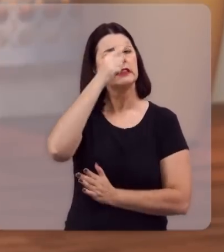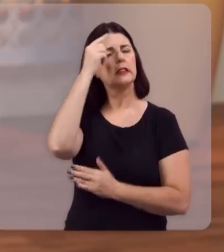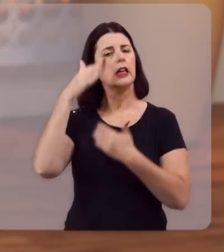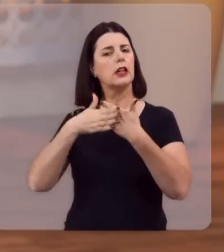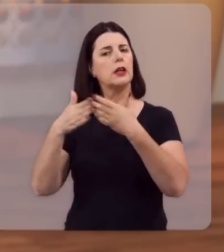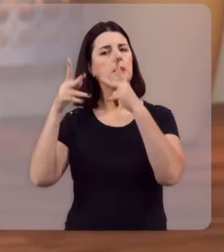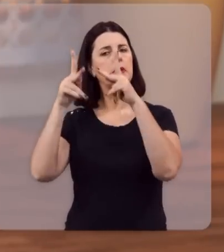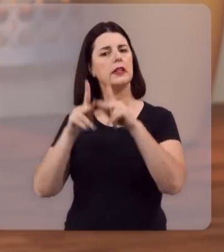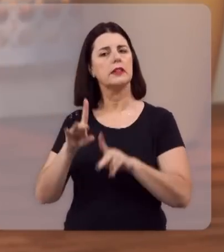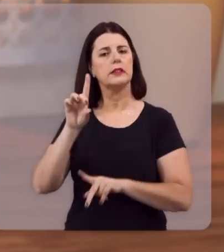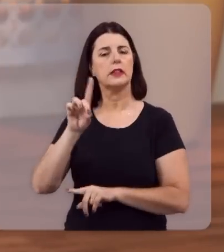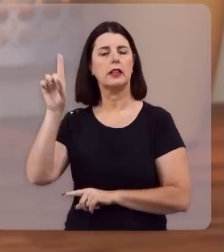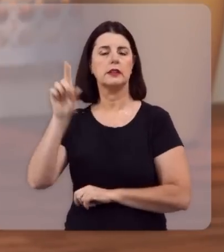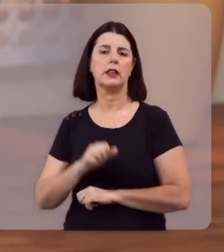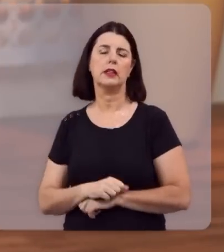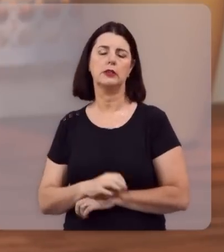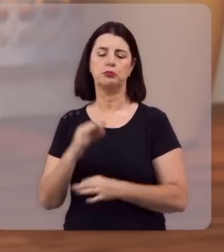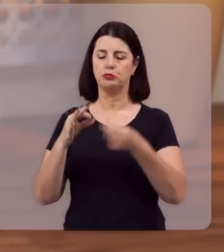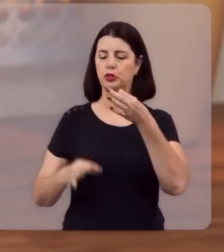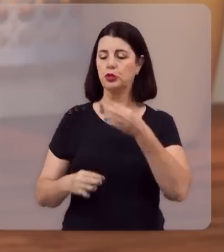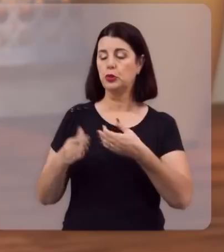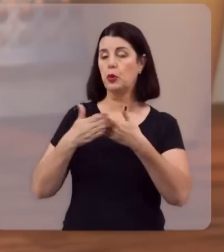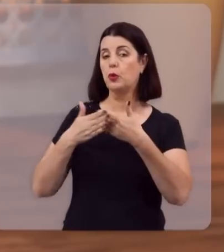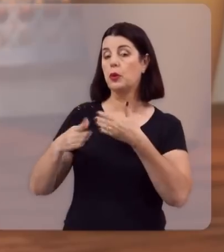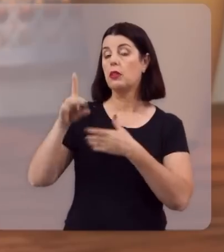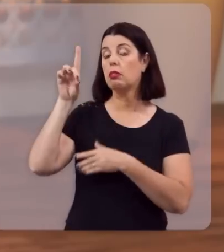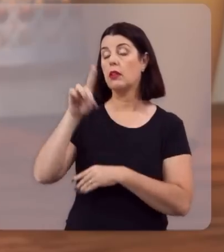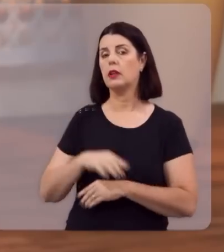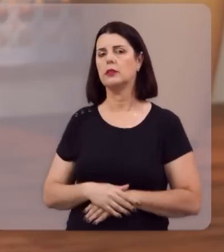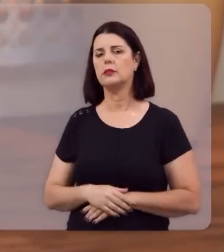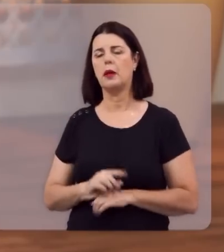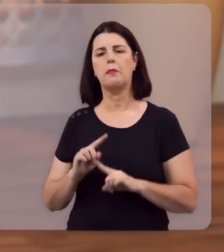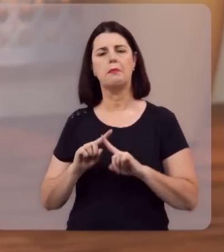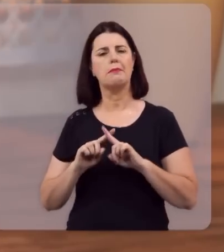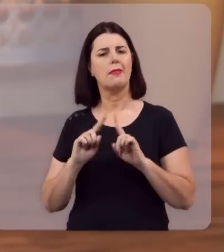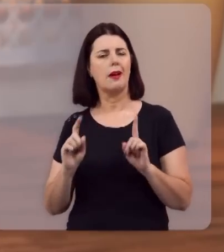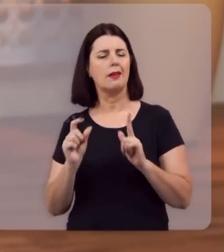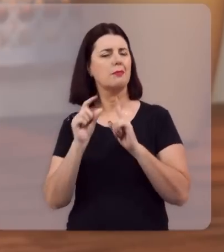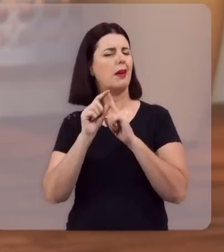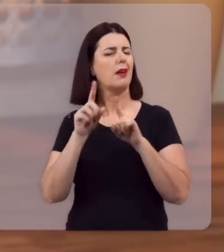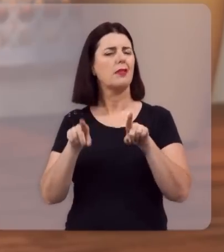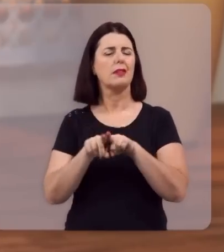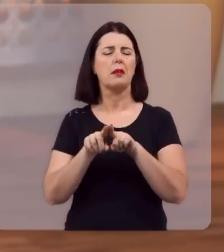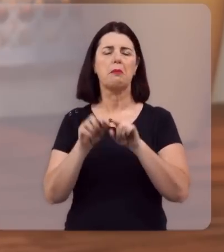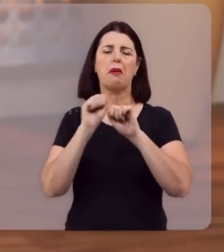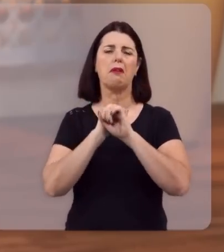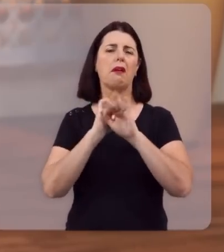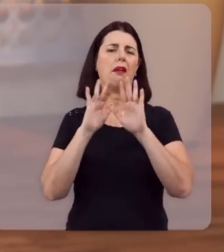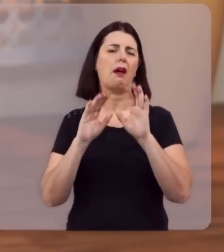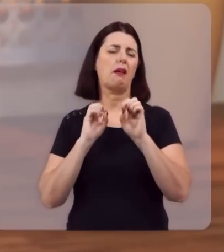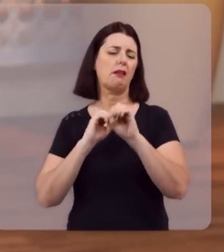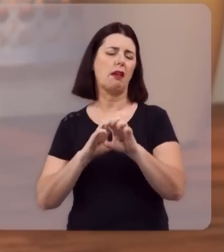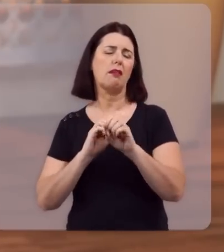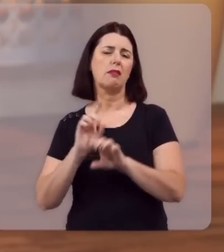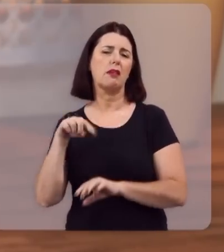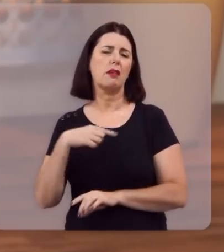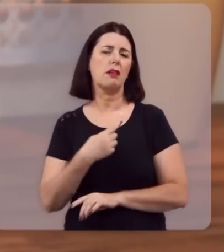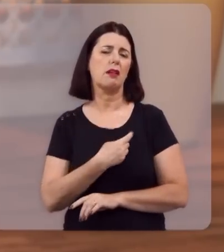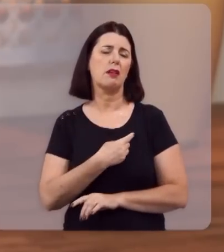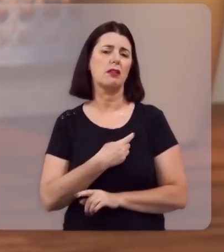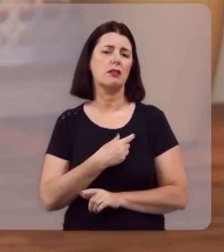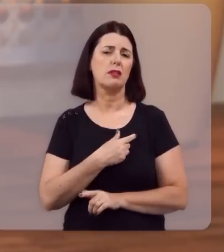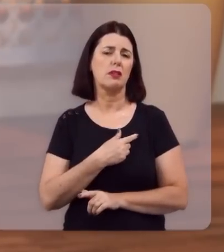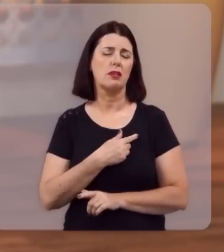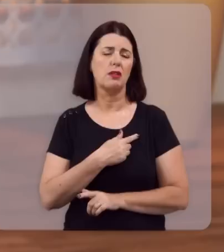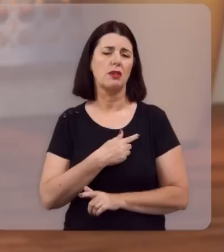Santo na presença dele Justo na presença dele mas a escritura também é muito clara quando ela nos ensina o